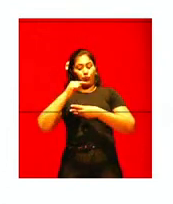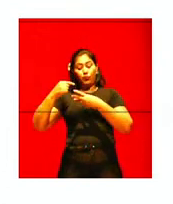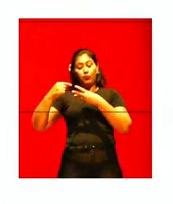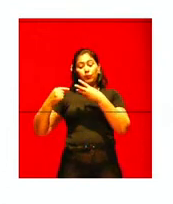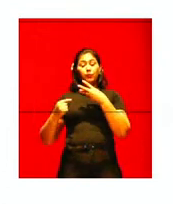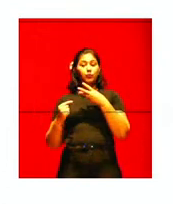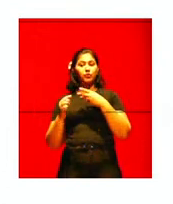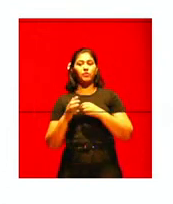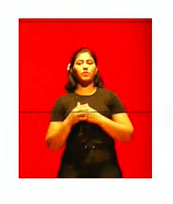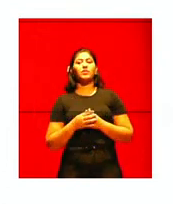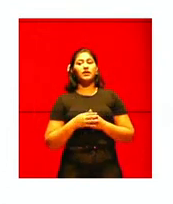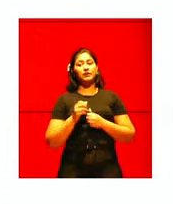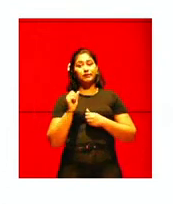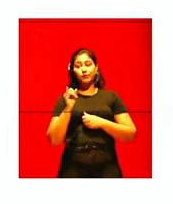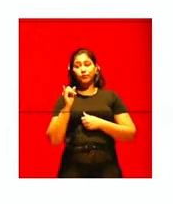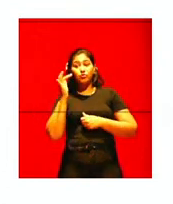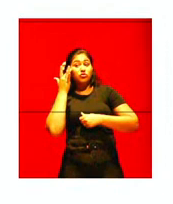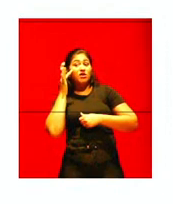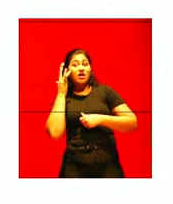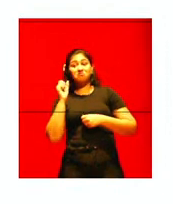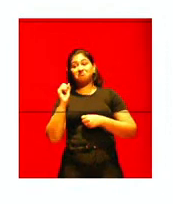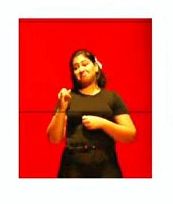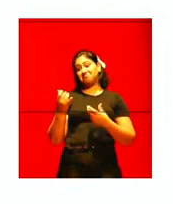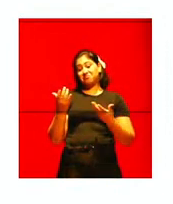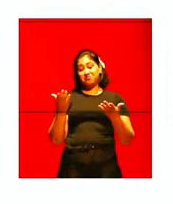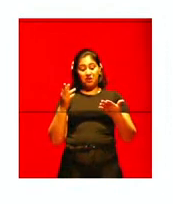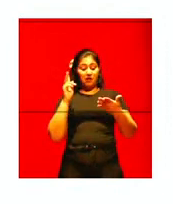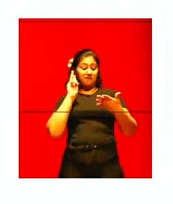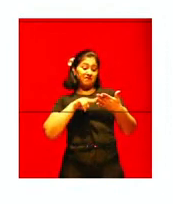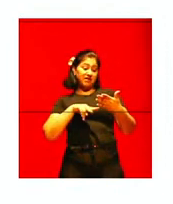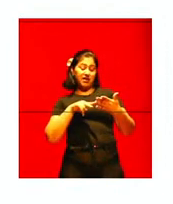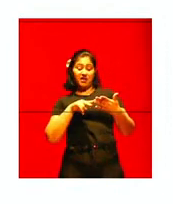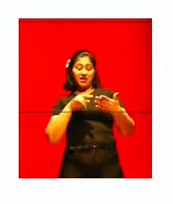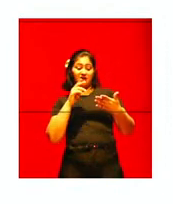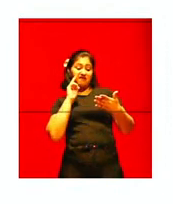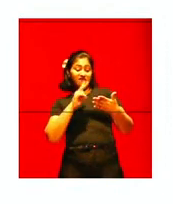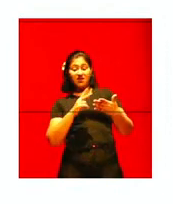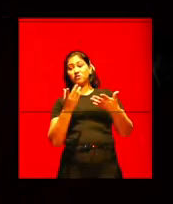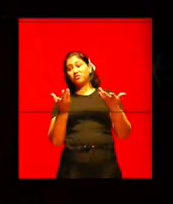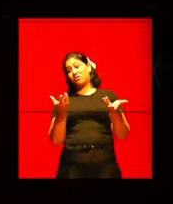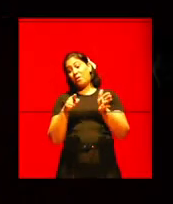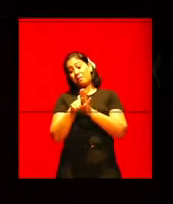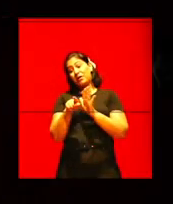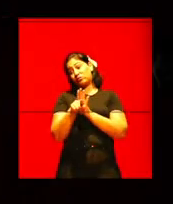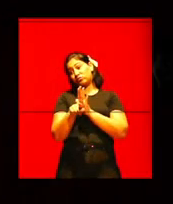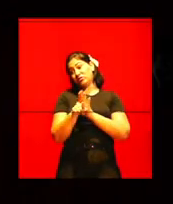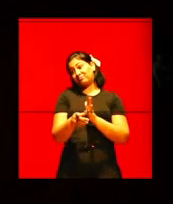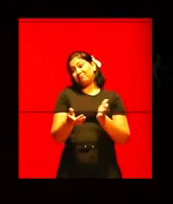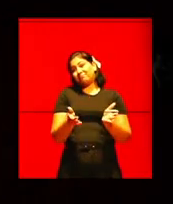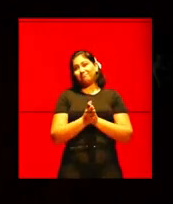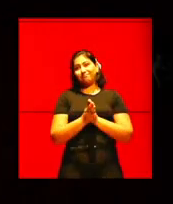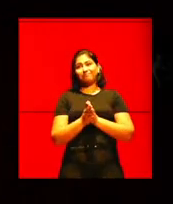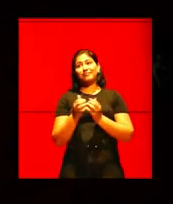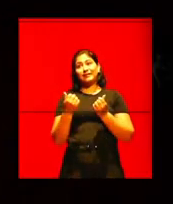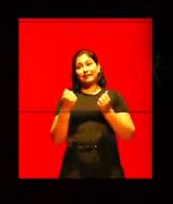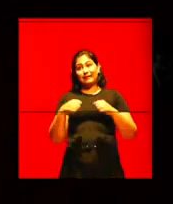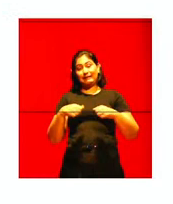não sabe se você vai estar fazendo uma questão fácil ou difícil. Isso é natural, né, do Enem. A gente sempre analisa isso